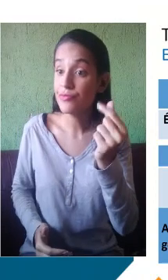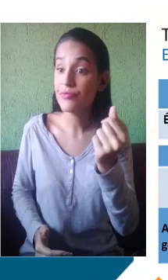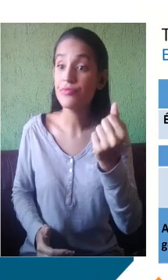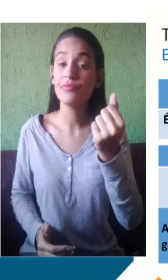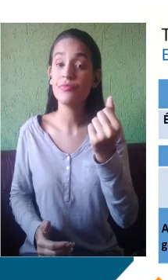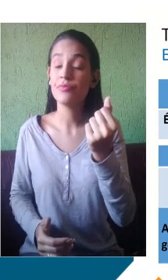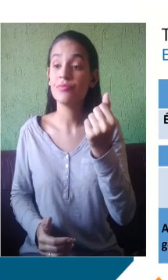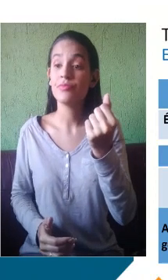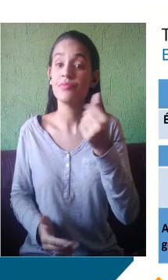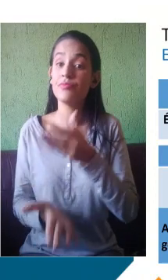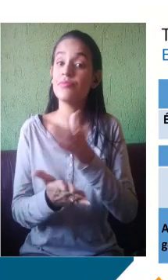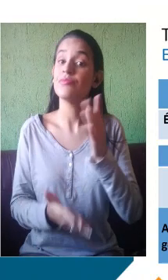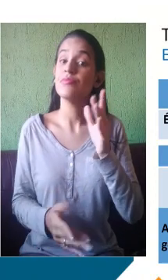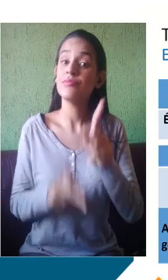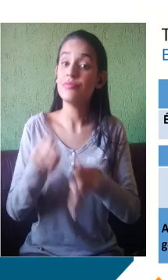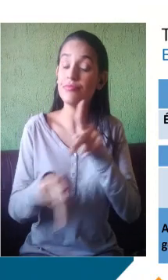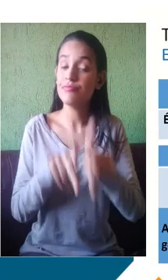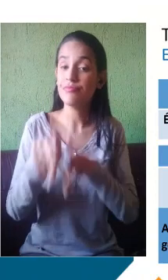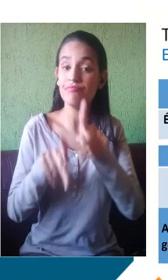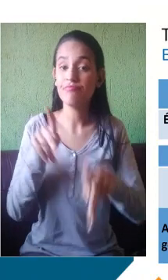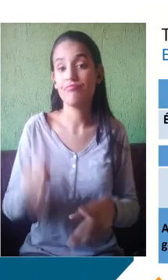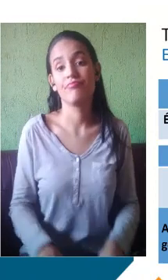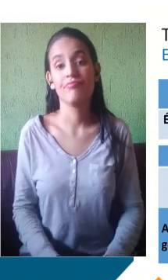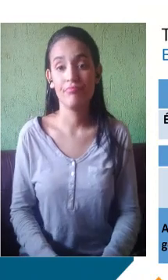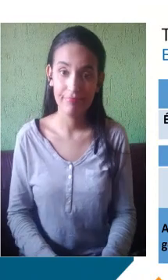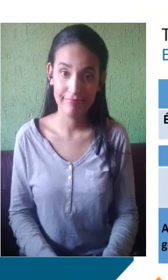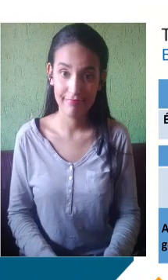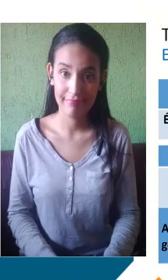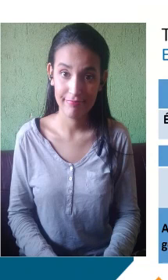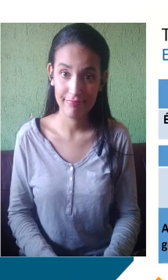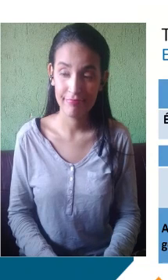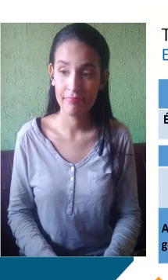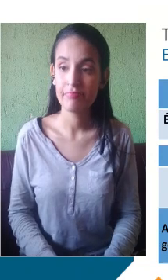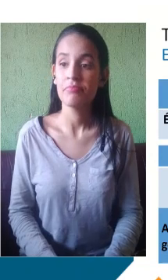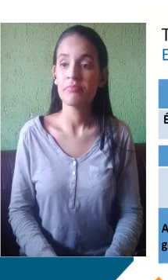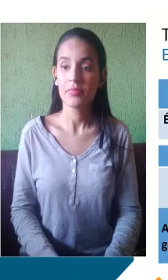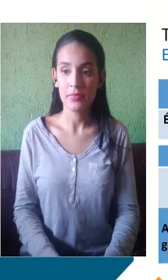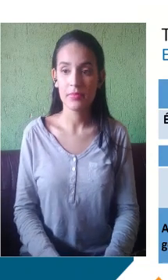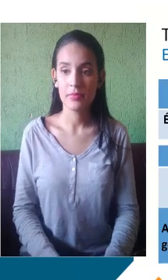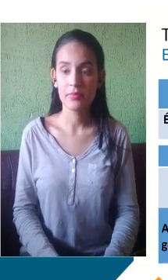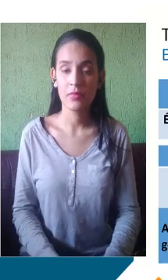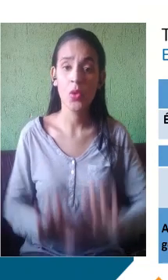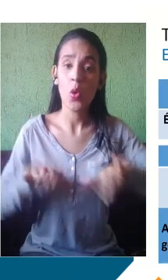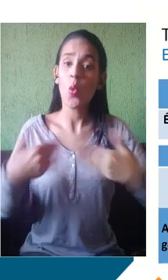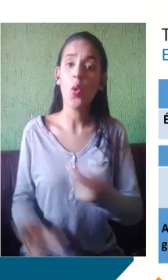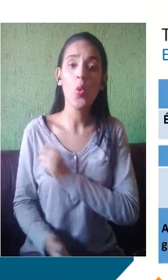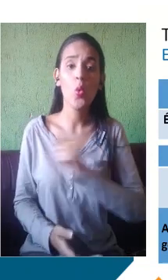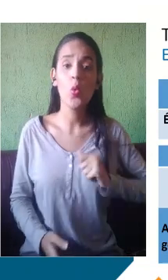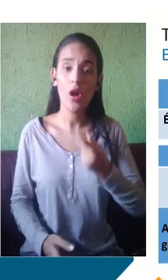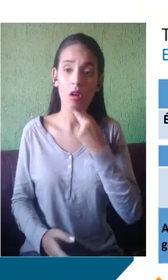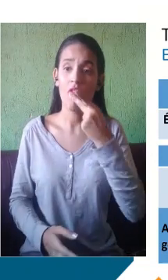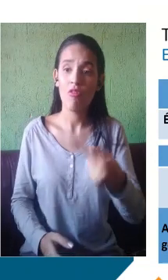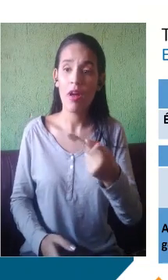que as Olimpíadas serão prejudiciais para o Rio de Janeiro. O que ele defende é a tese, é o ponto de vista defendido, é a posição